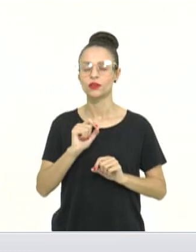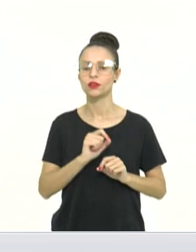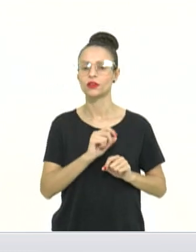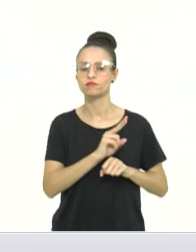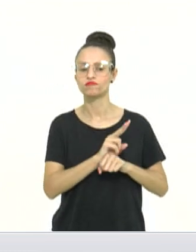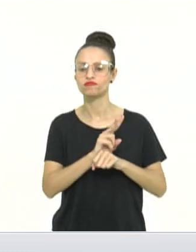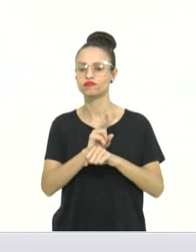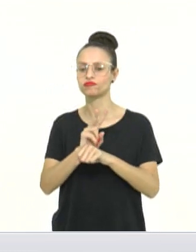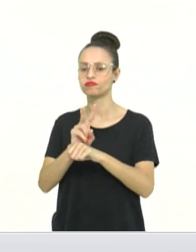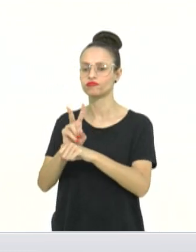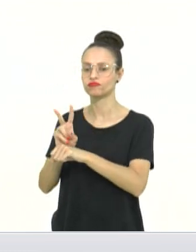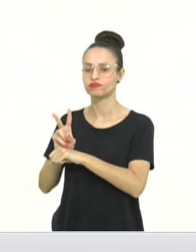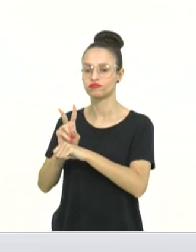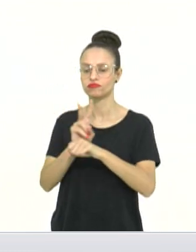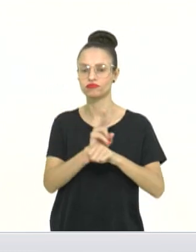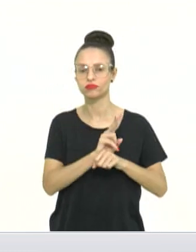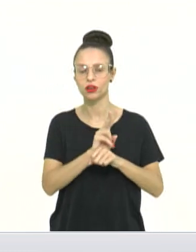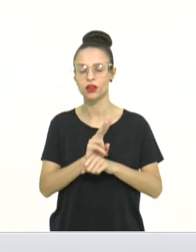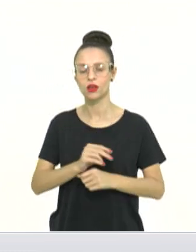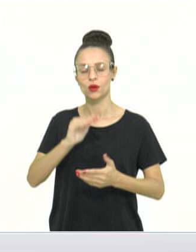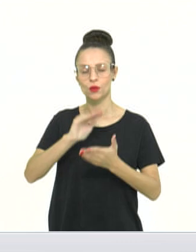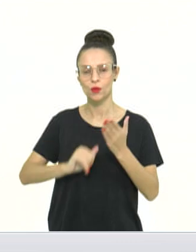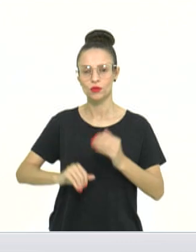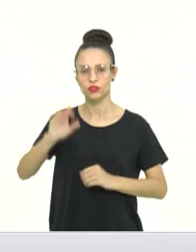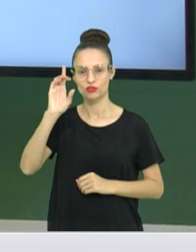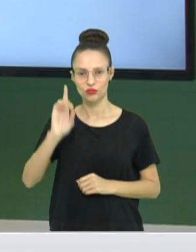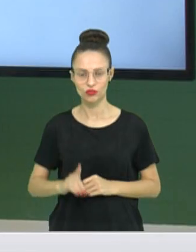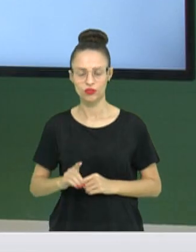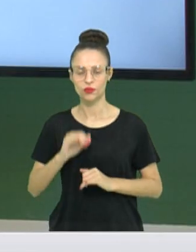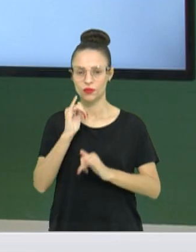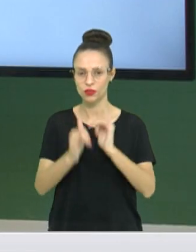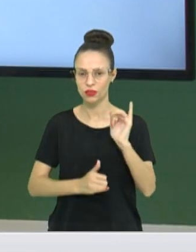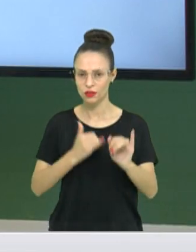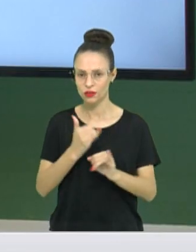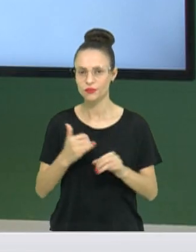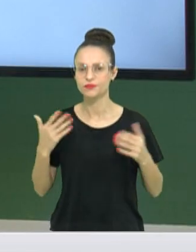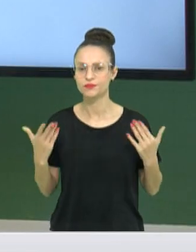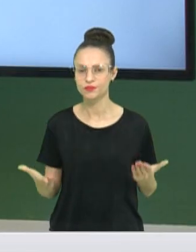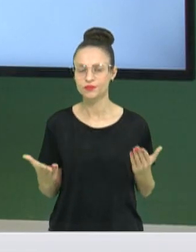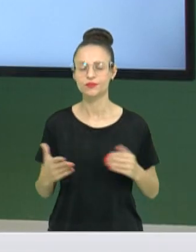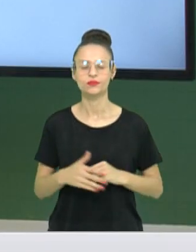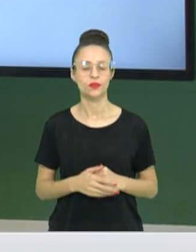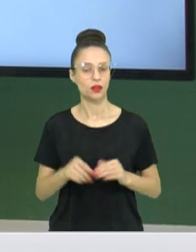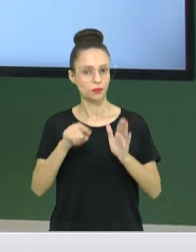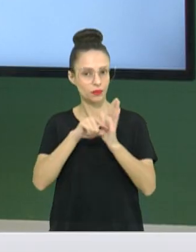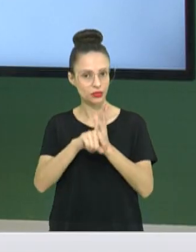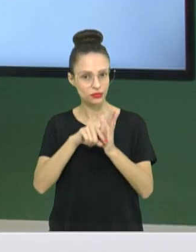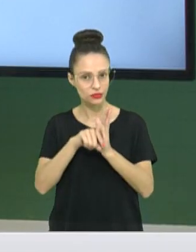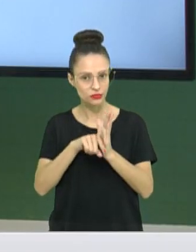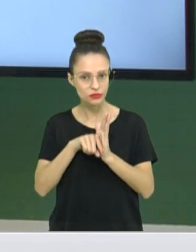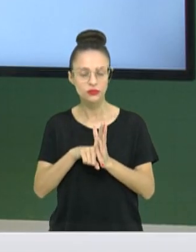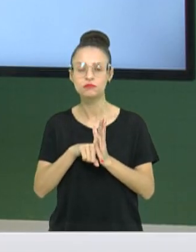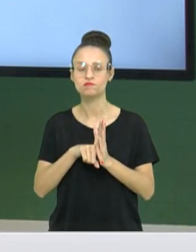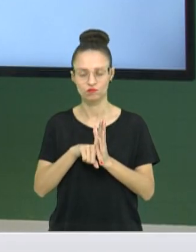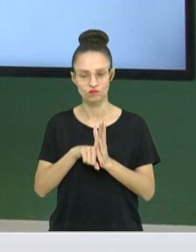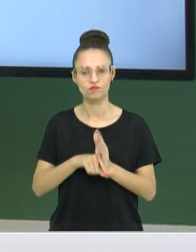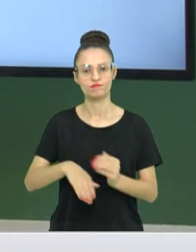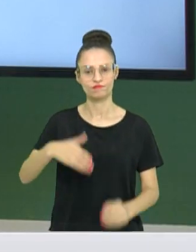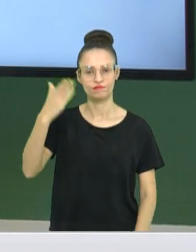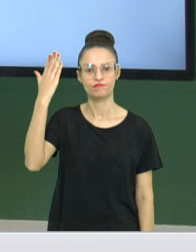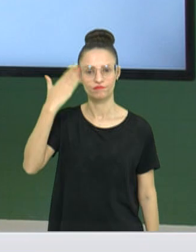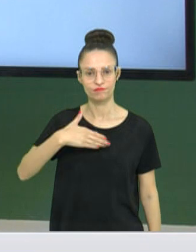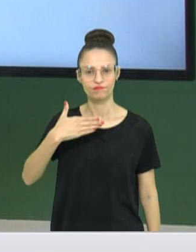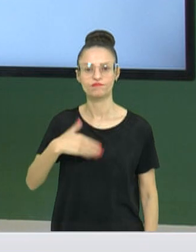monitora conteúdos que violam direitos na internet. Ou seja, a pesquisa foi feita, a